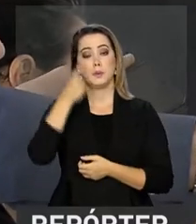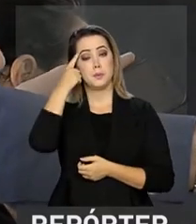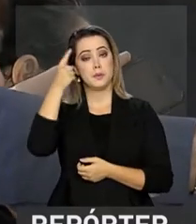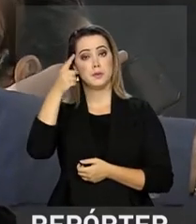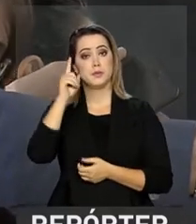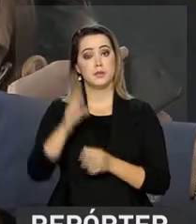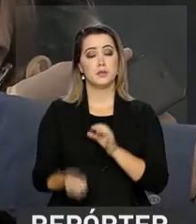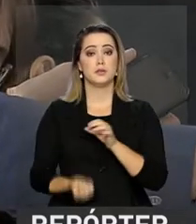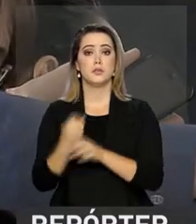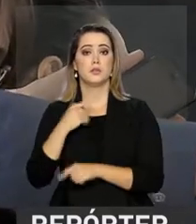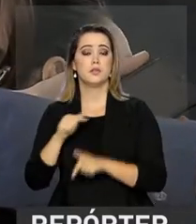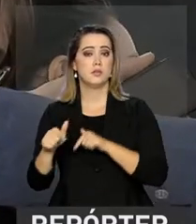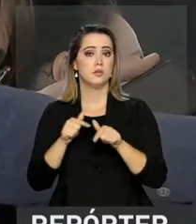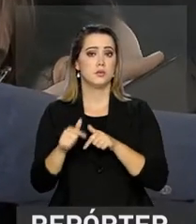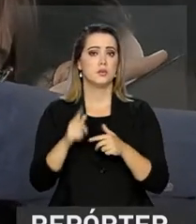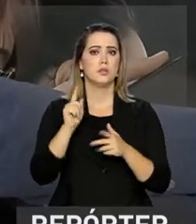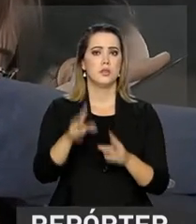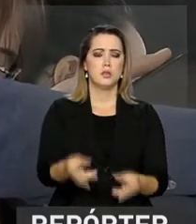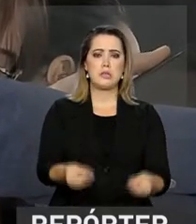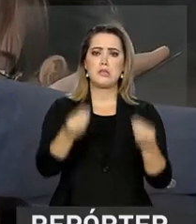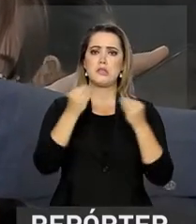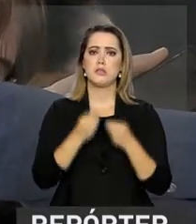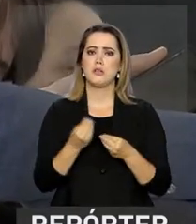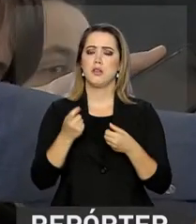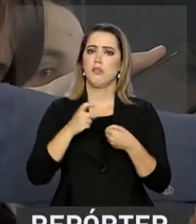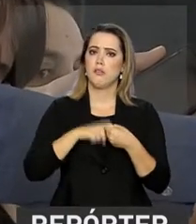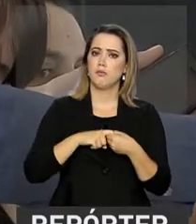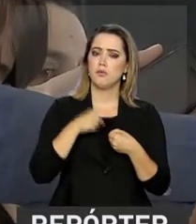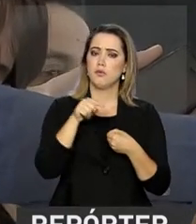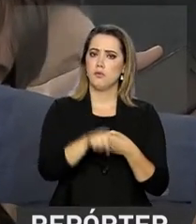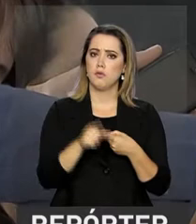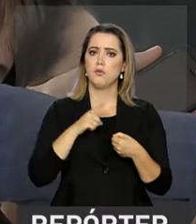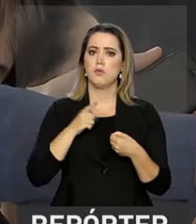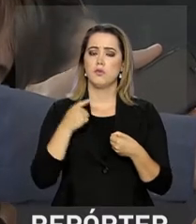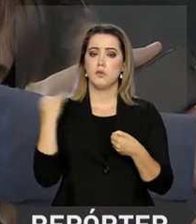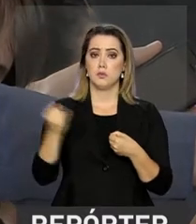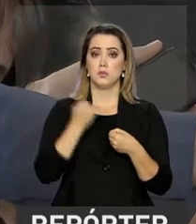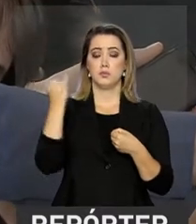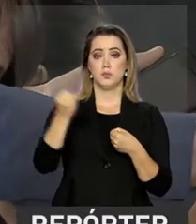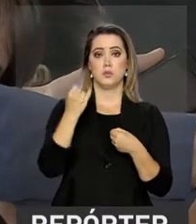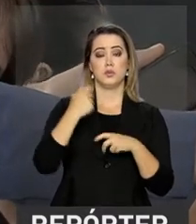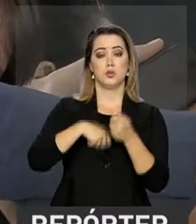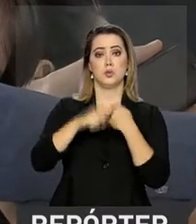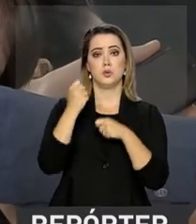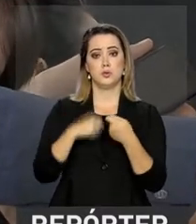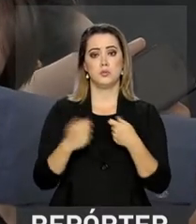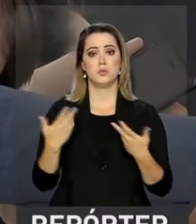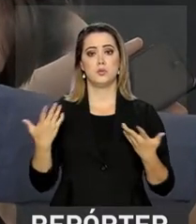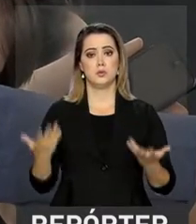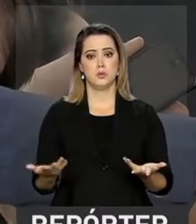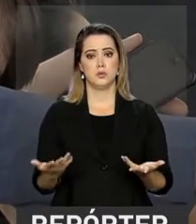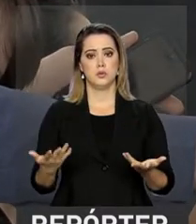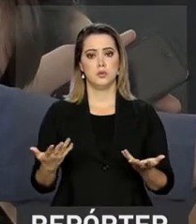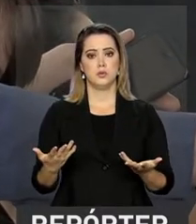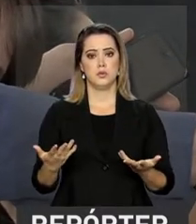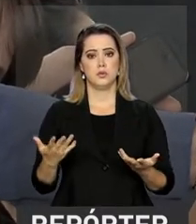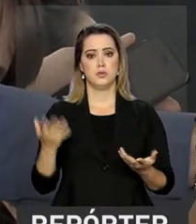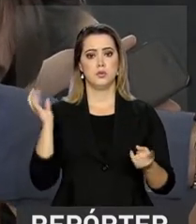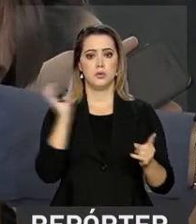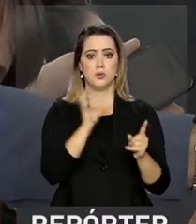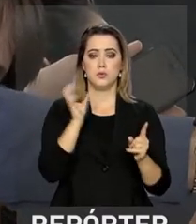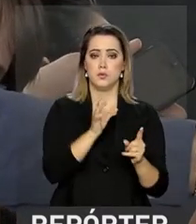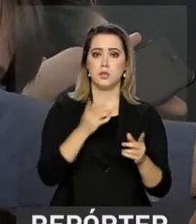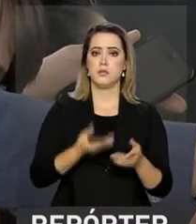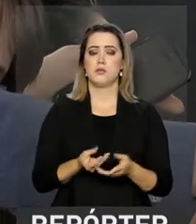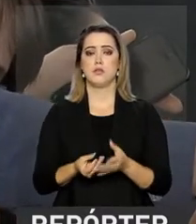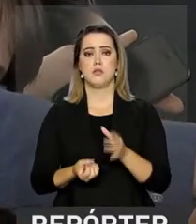iniciativas que tragam retorno que tem uns penalidades econômicas portanto que impacta na geração